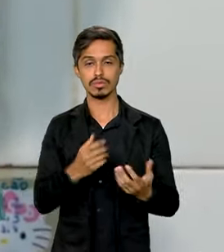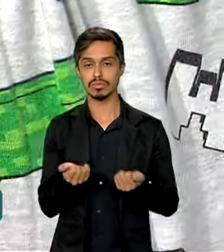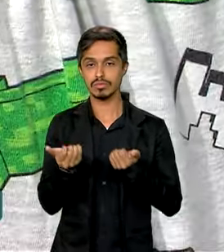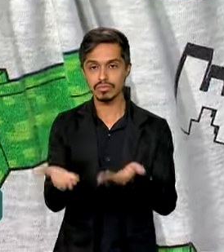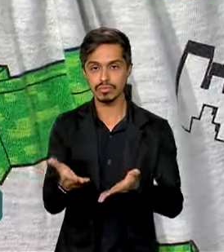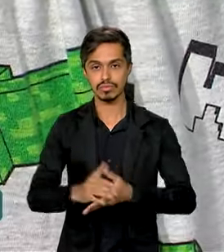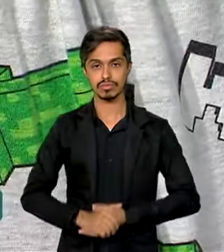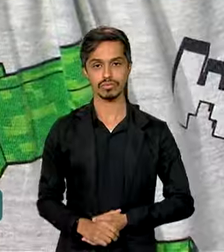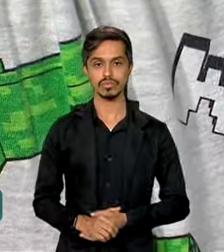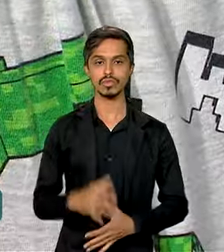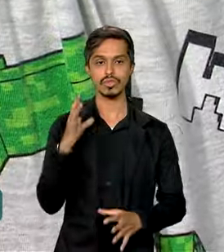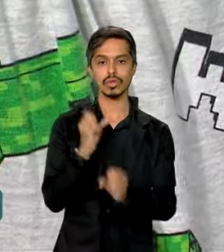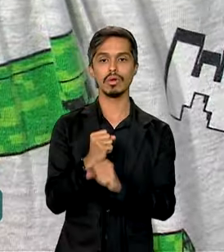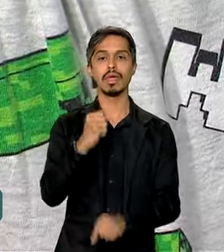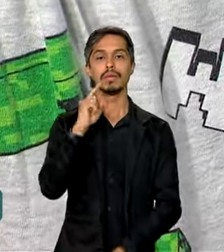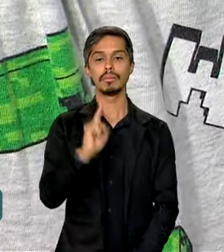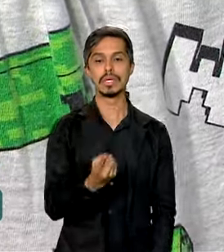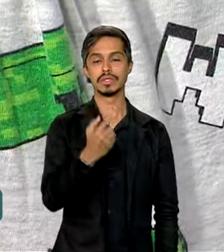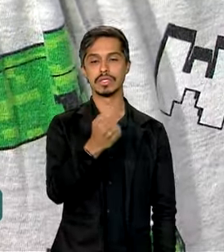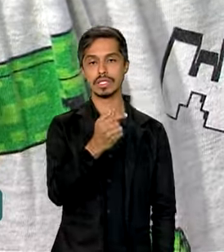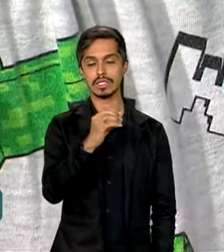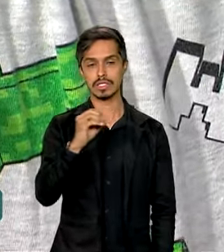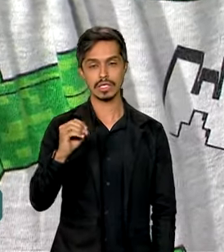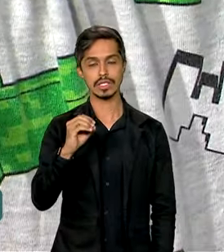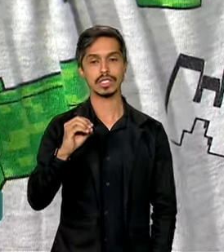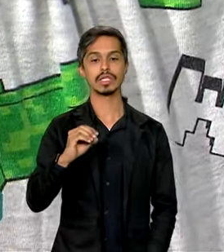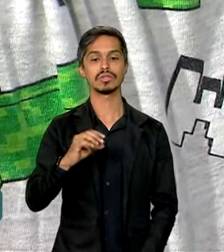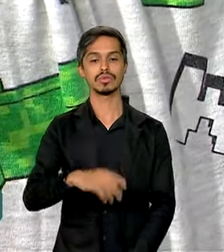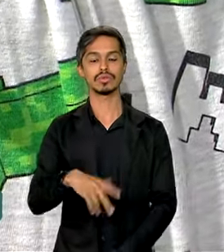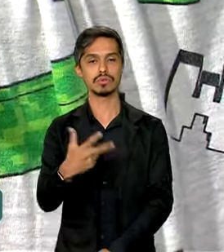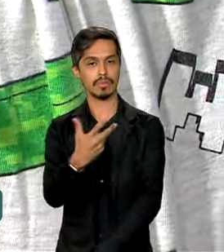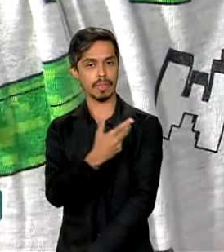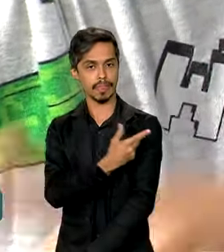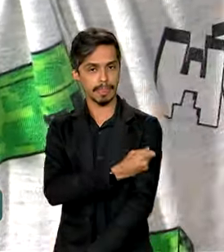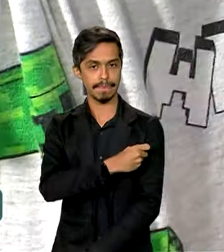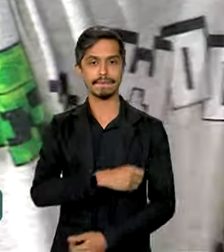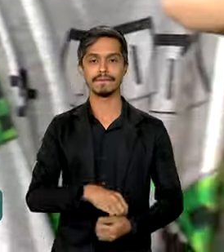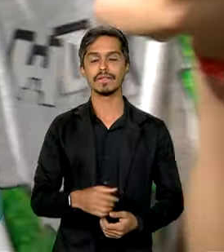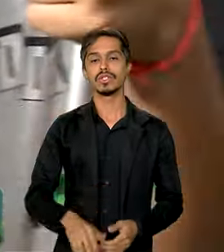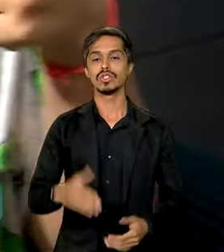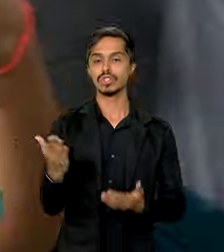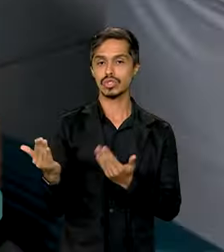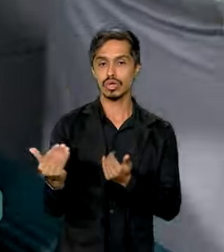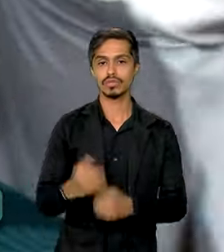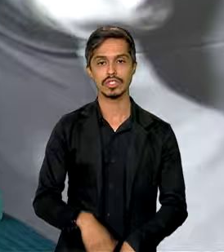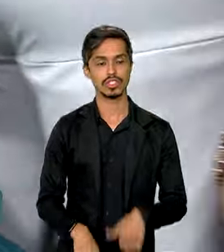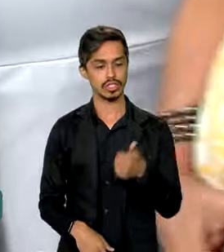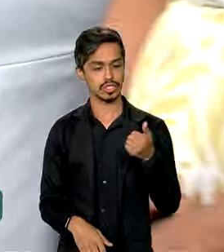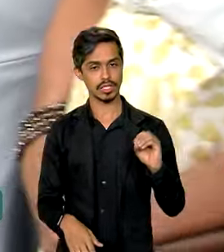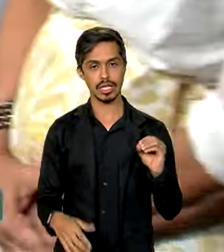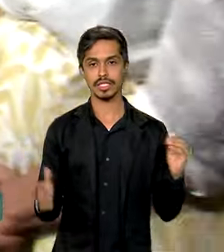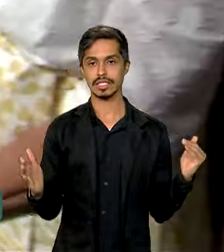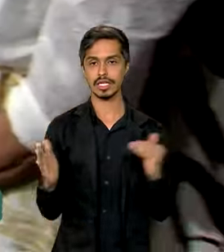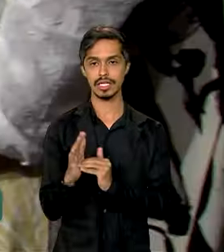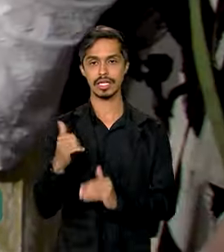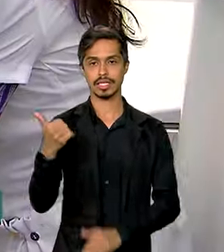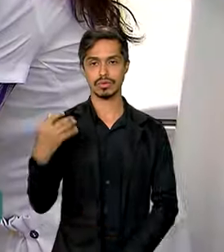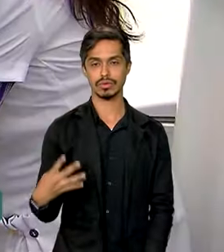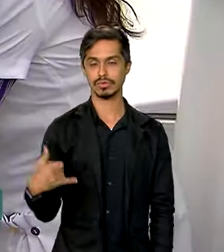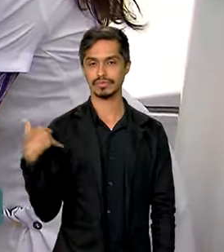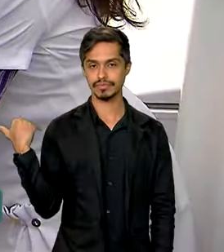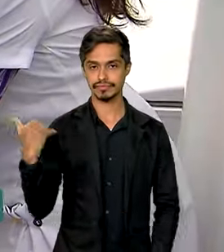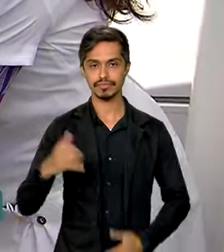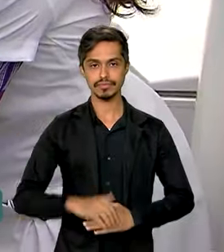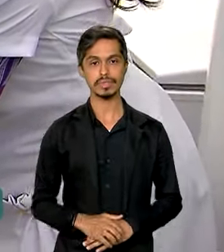totalizando aí mais de 1.700 que estarão vacinando adolescentes de 10 a 14 anos. Lembrando que para ter a